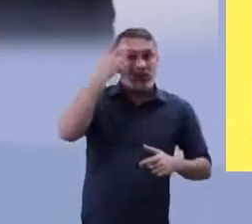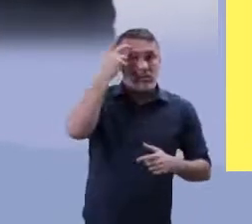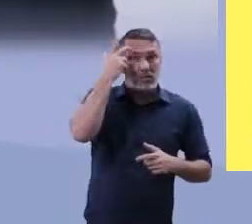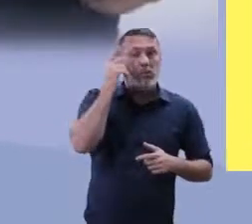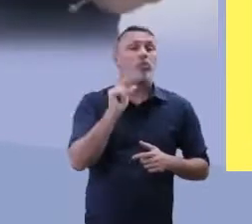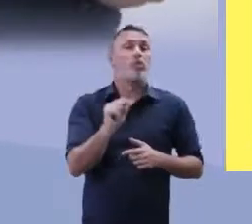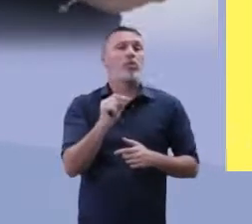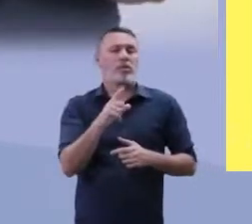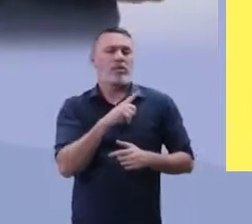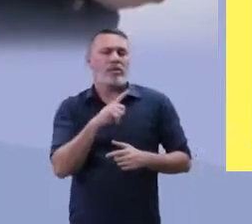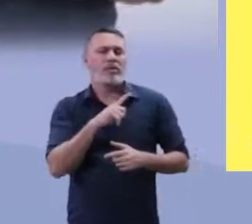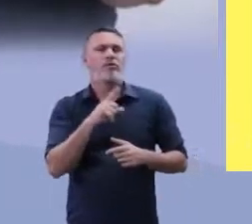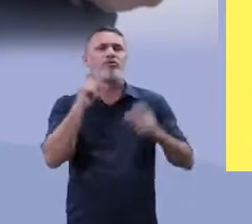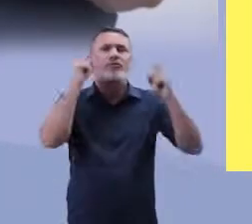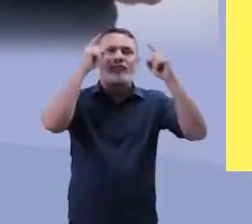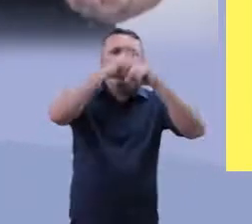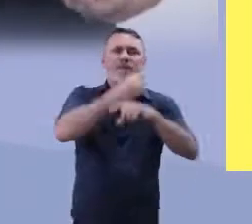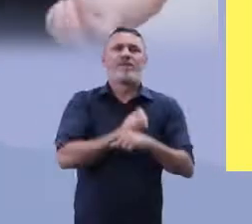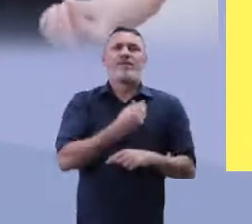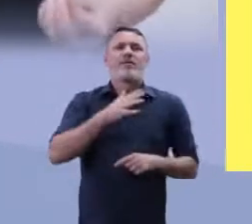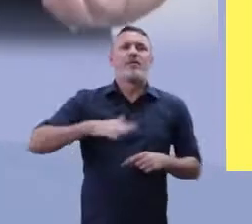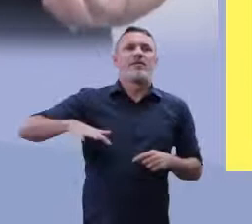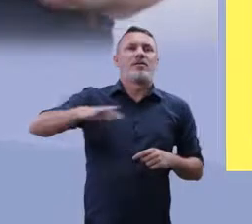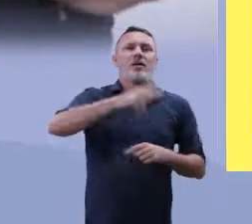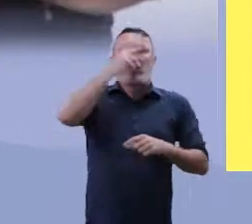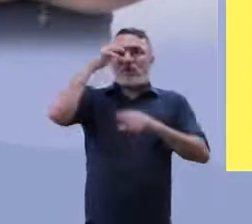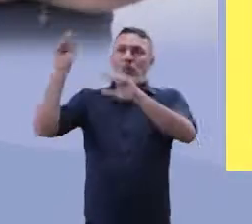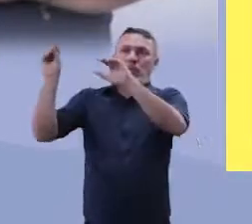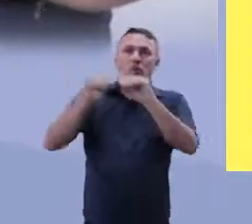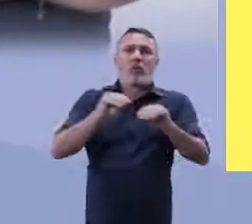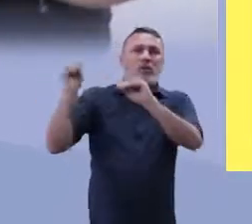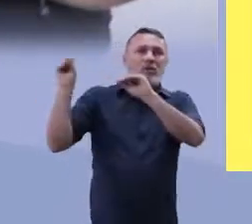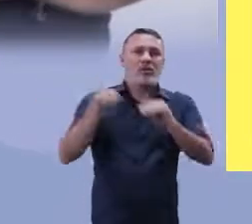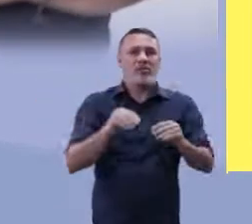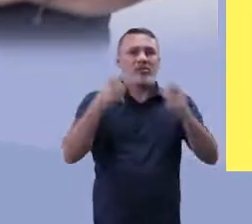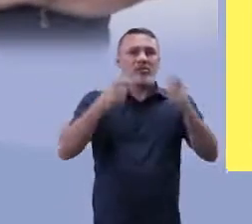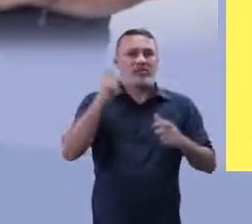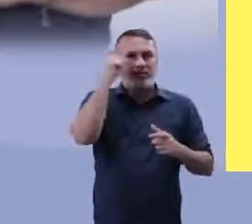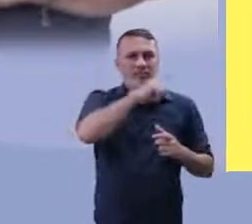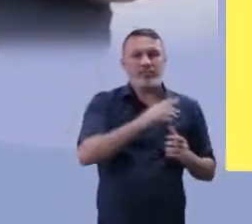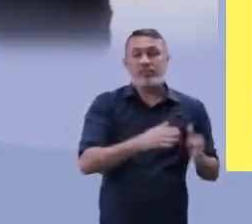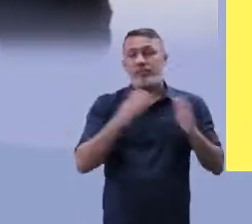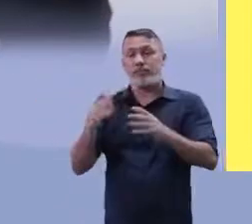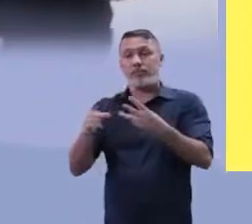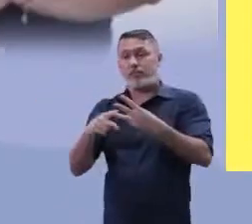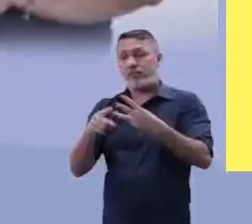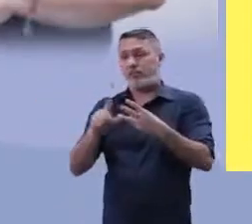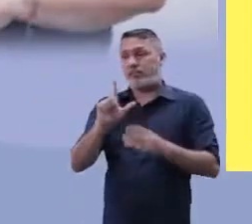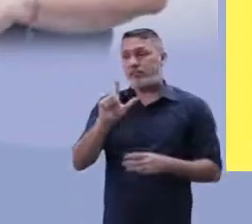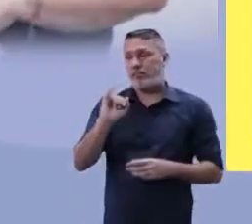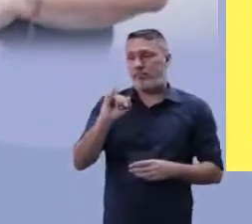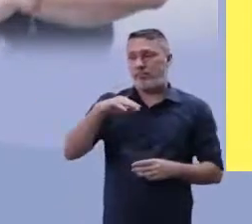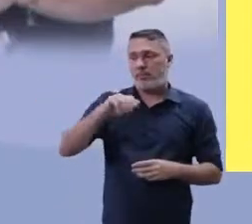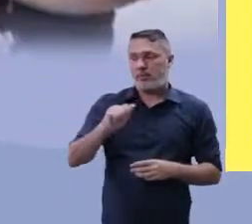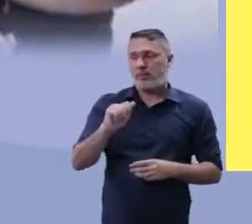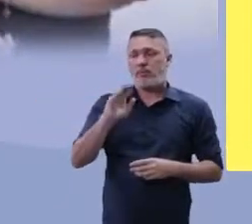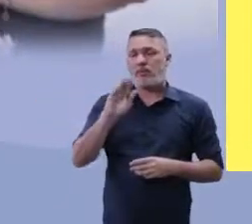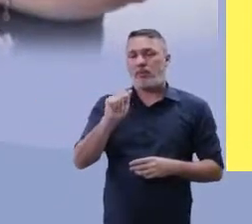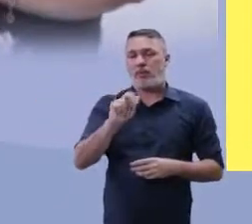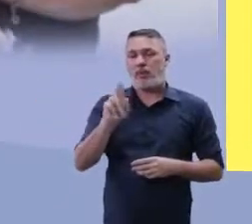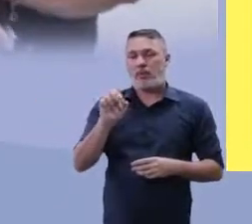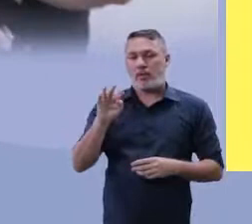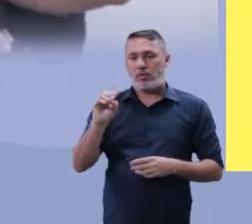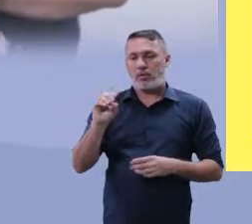Paulo todas essas dificuldades vivenciadas por esse grupo. O Lima Barreto